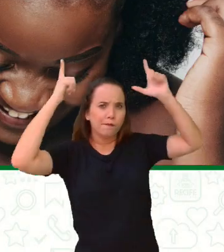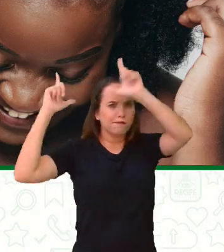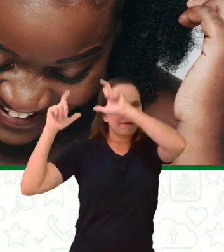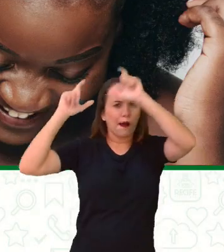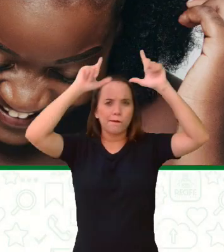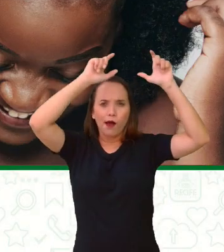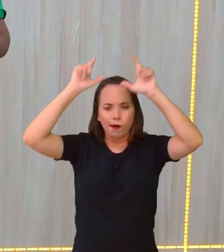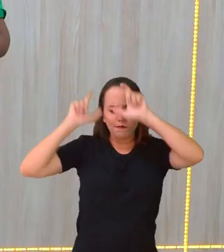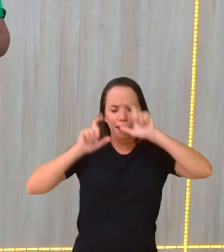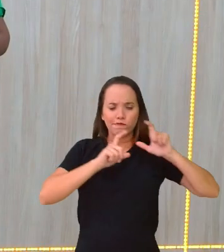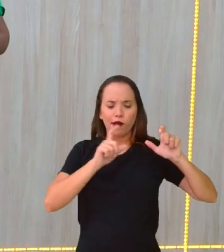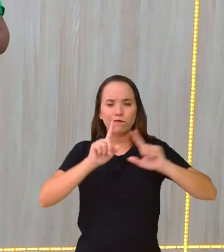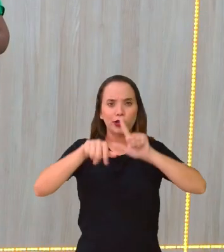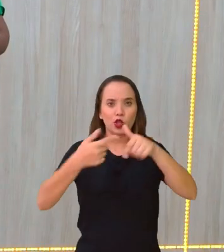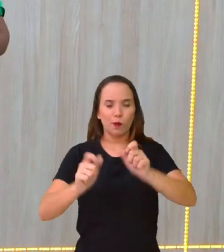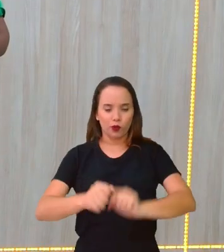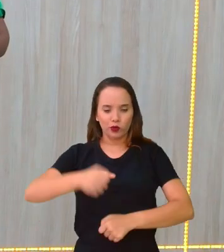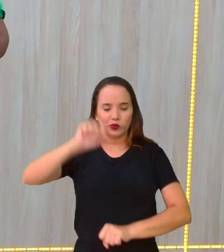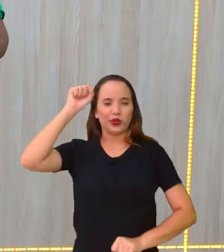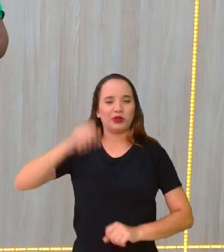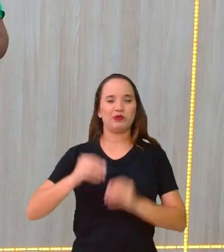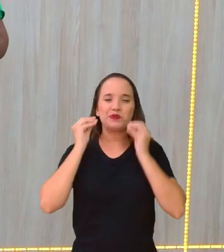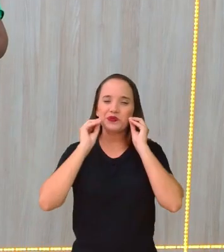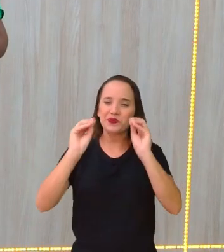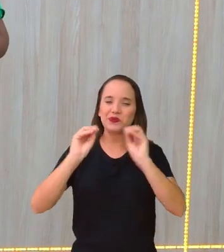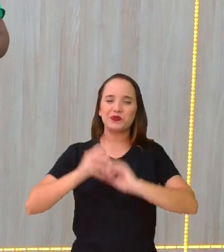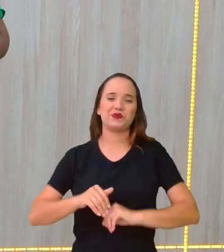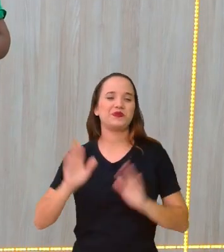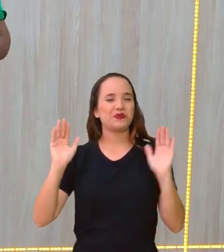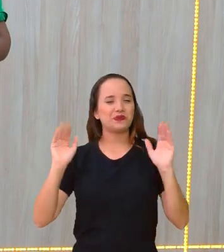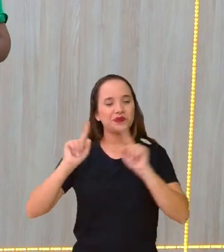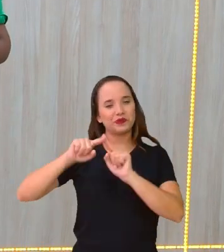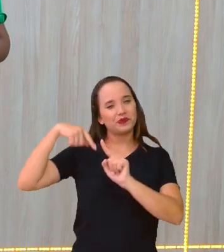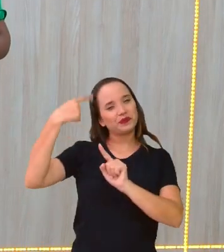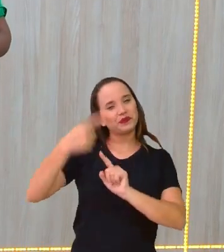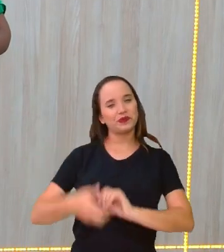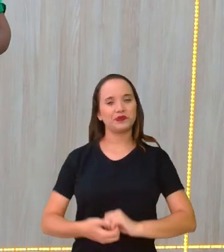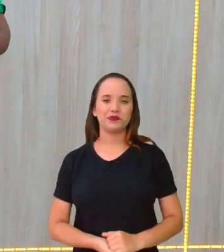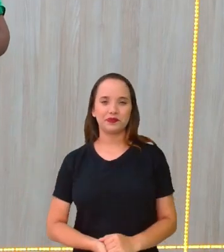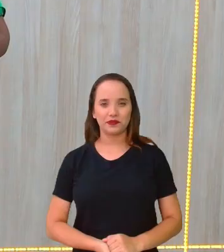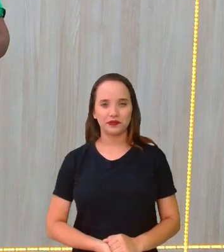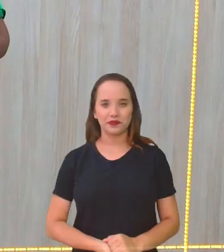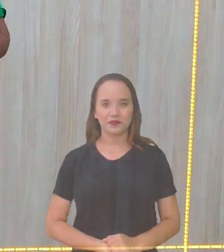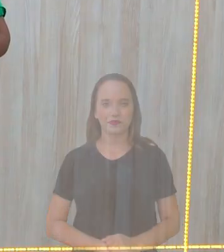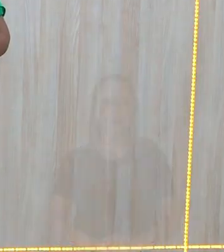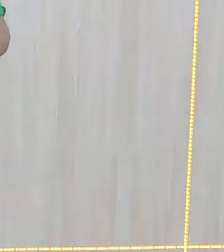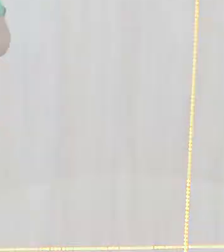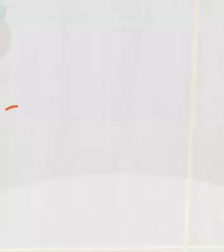muito legal, tá certo? Um beijo e até a próxima aula.